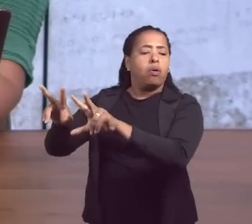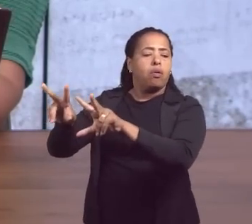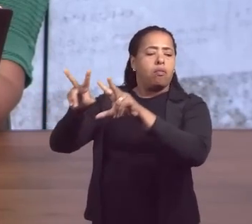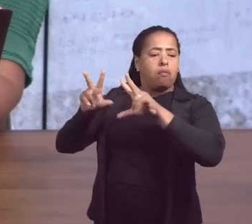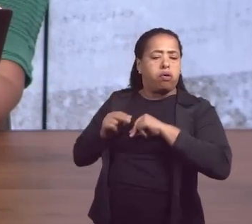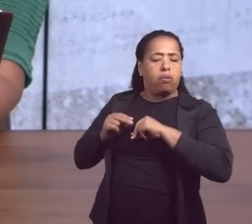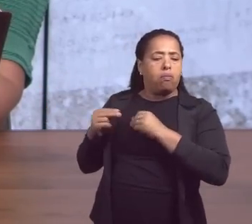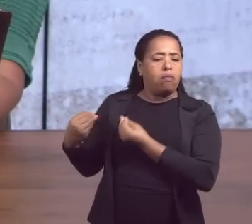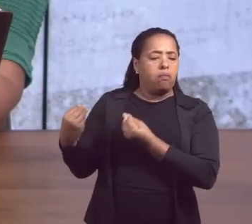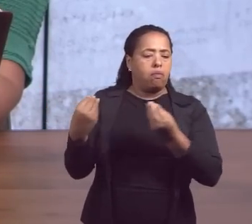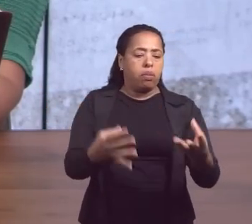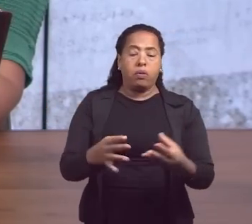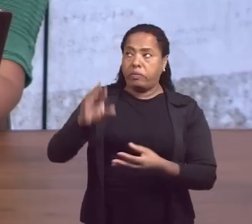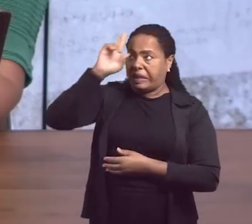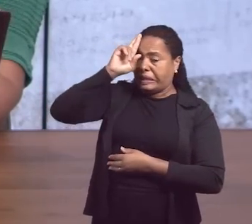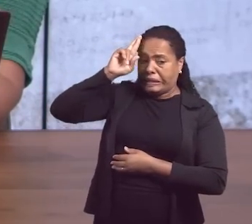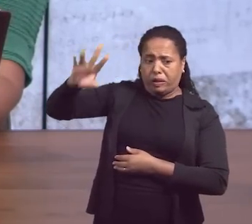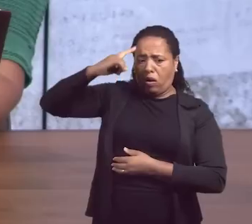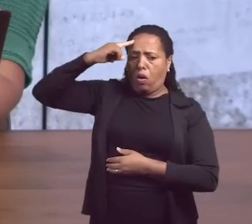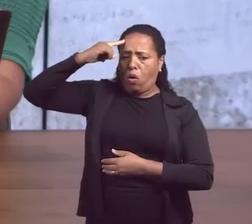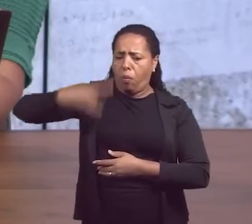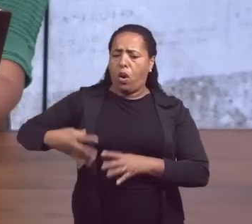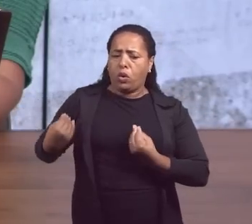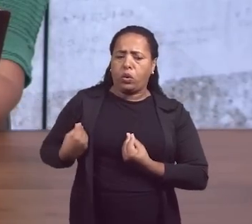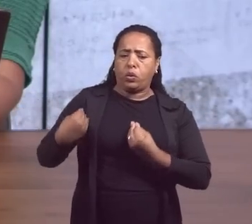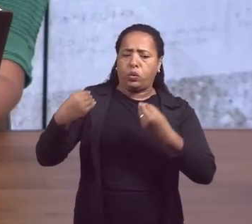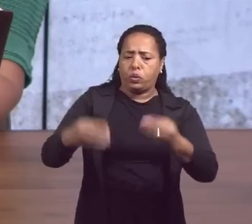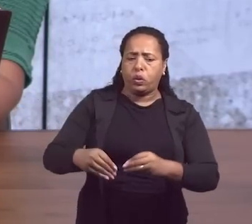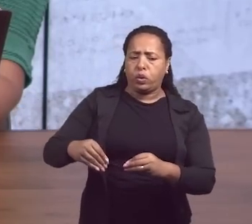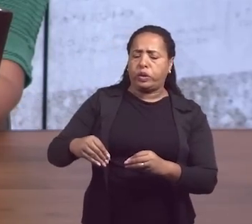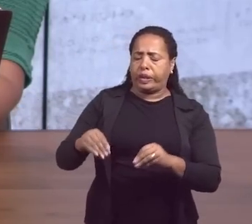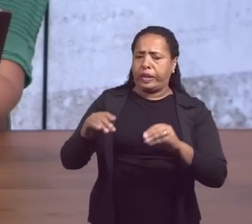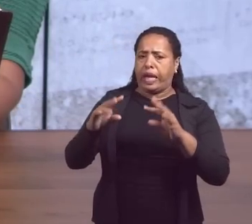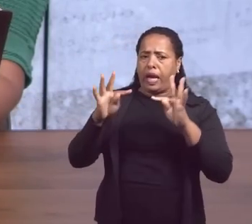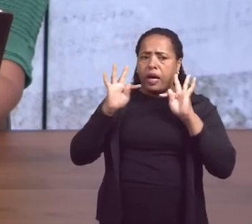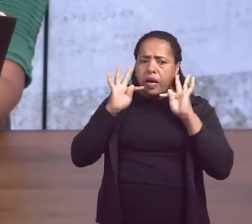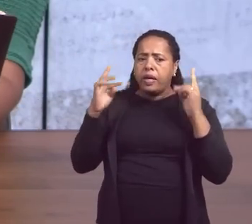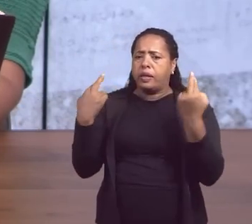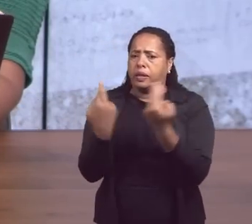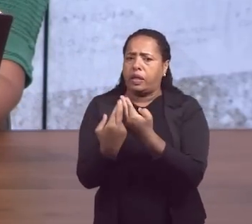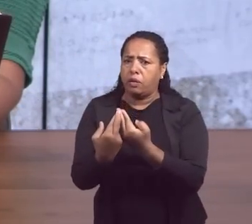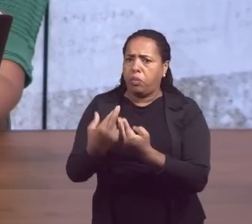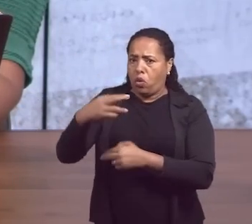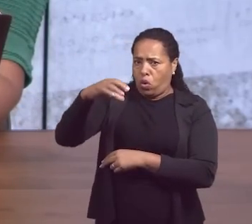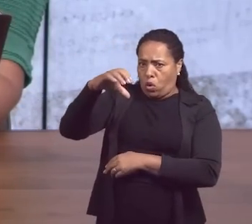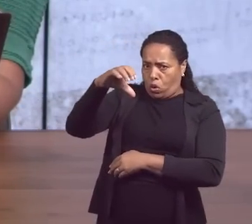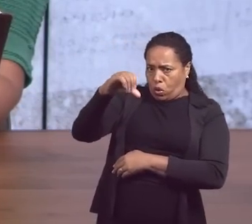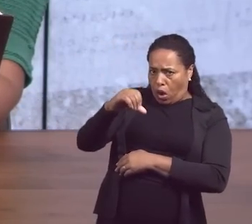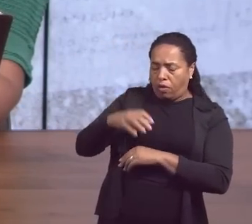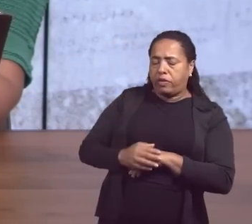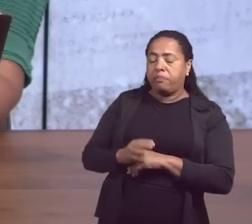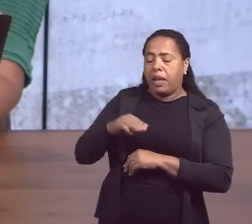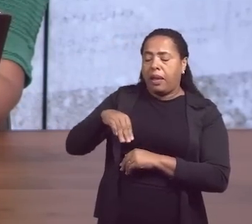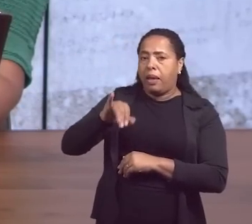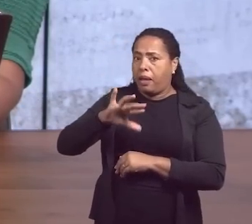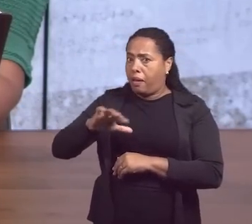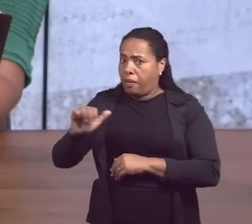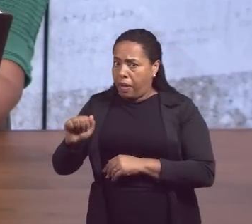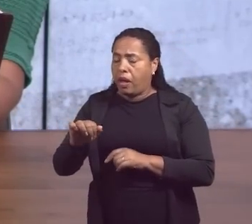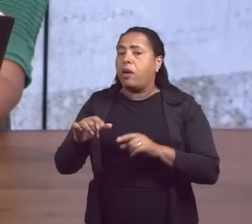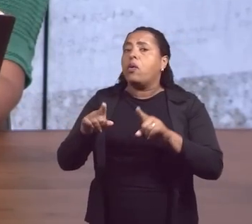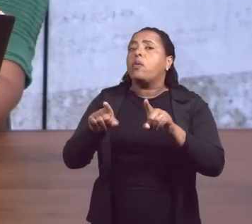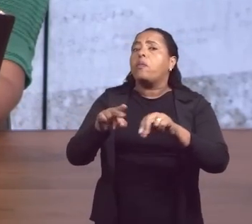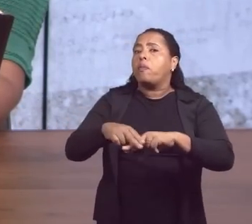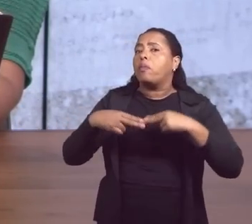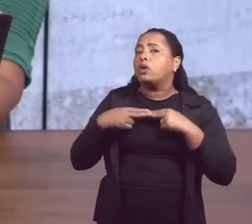a qual o Senhor mandou dar às 9 tribos e meia tribo. Porque a tribo dos filhos